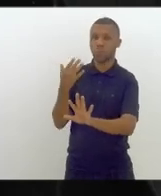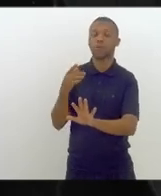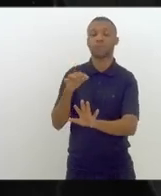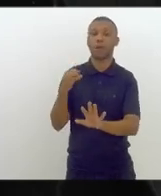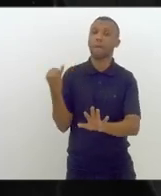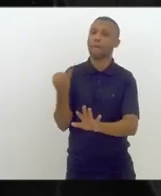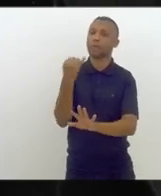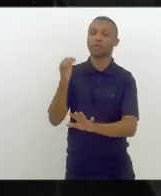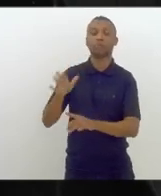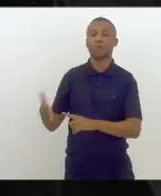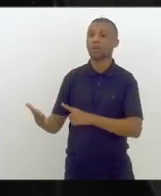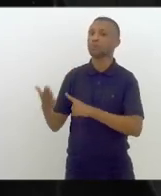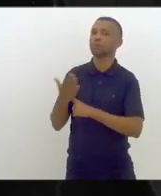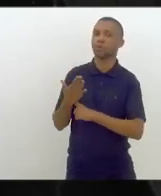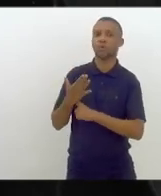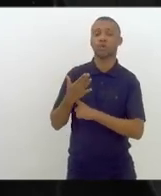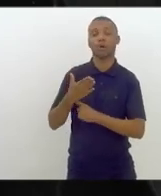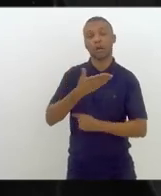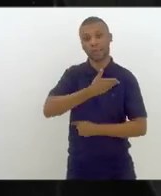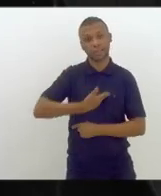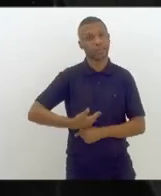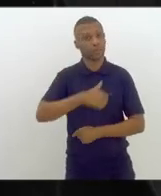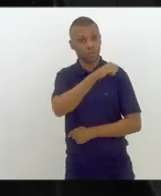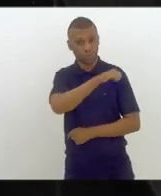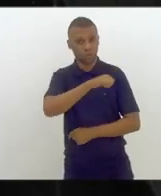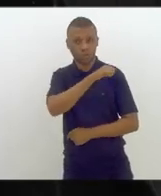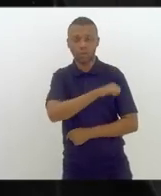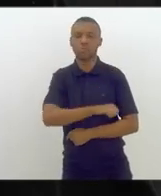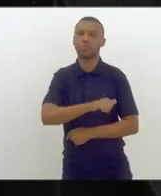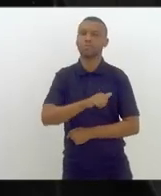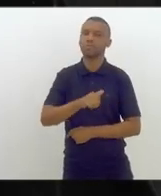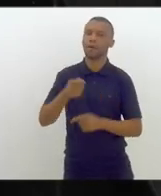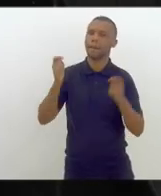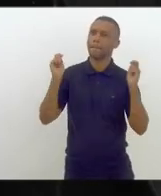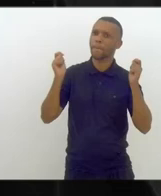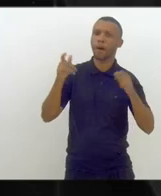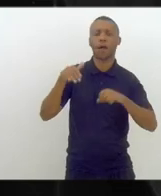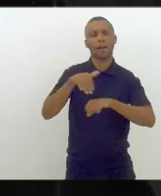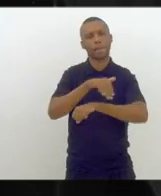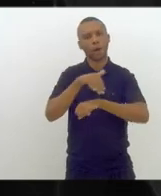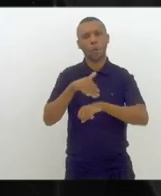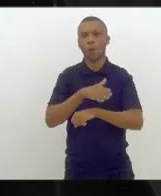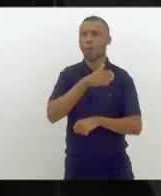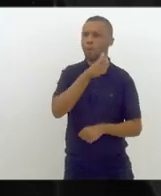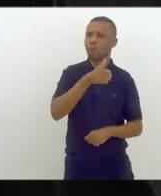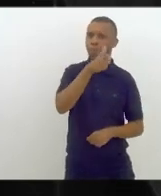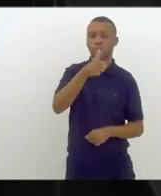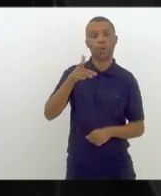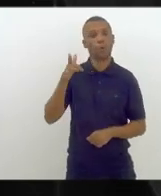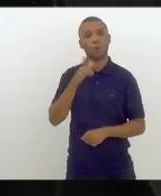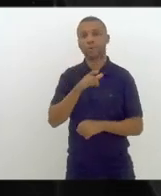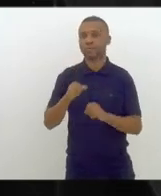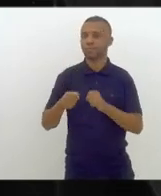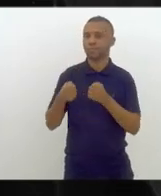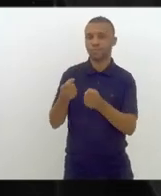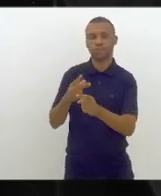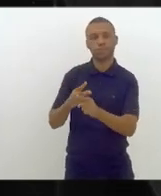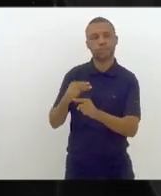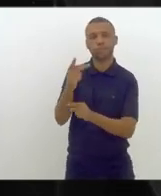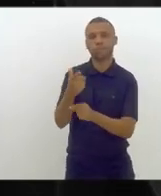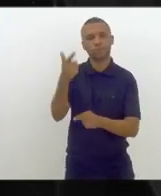nos facilitou muito aqui no estado do Rio de Janeiro, aí para as ruas, e conseguir garantir assim a nossa